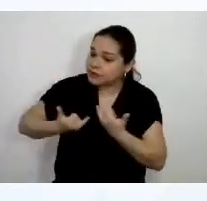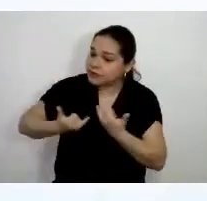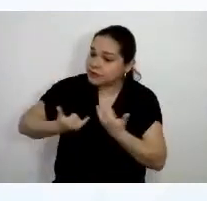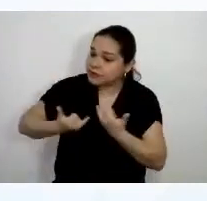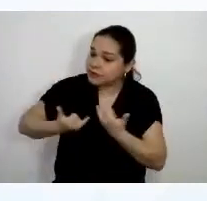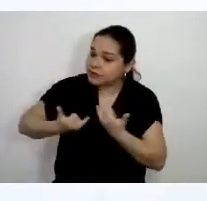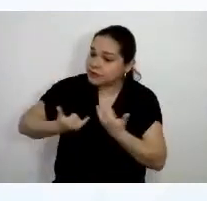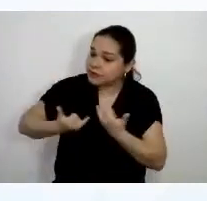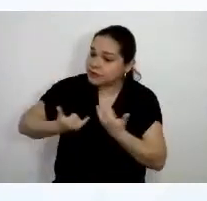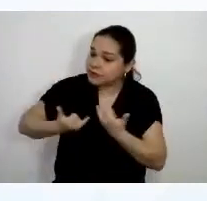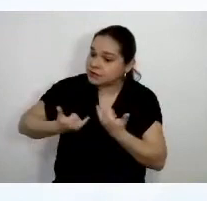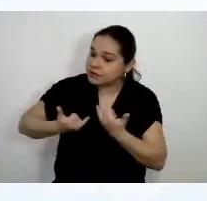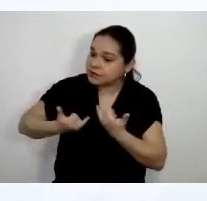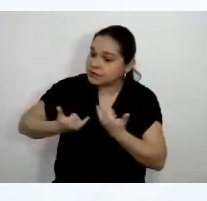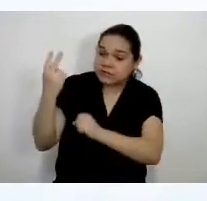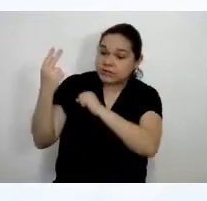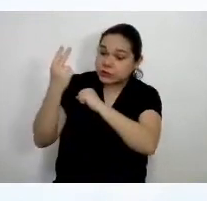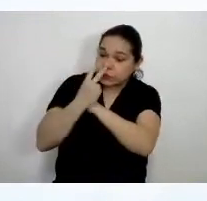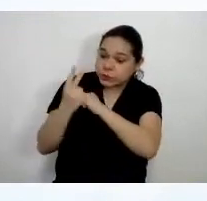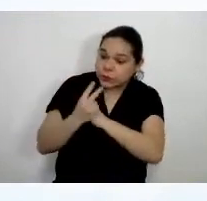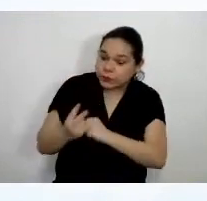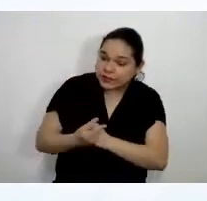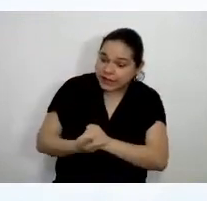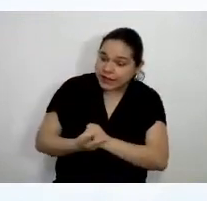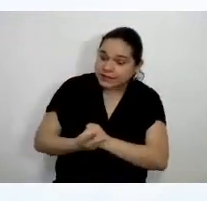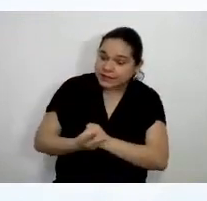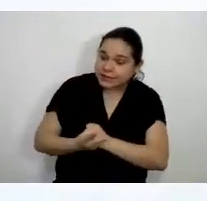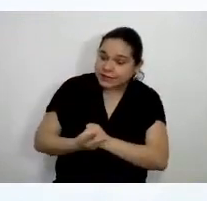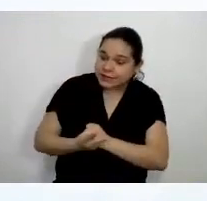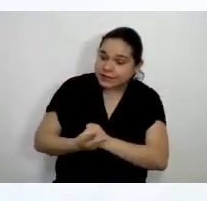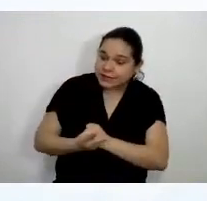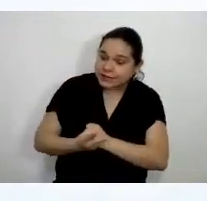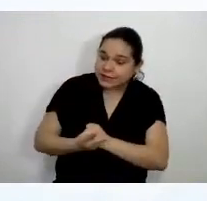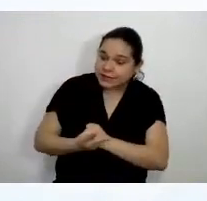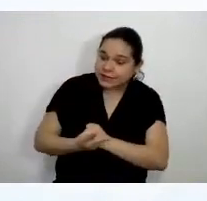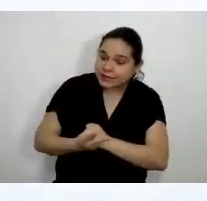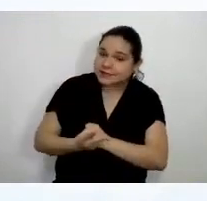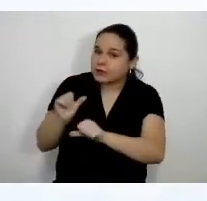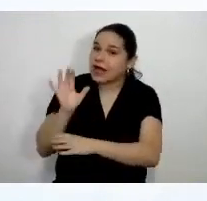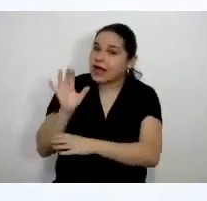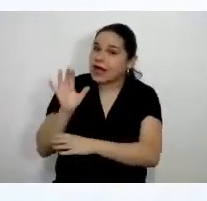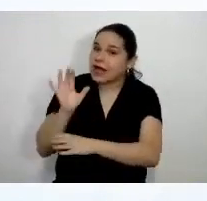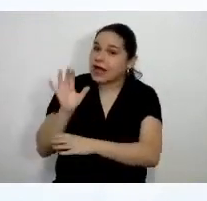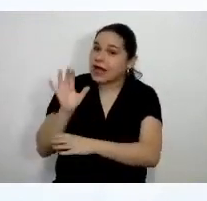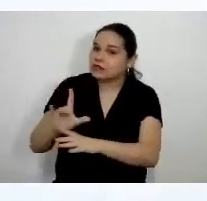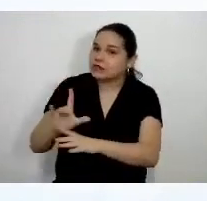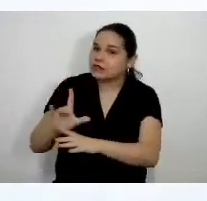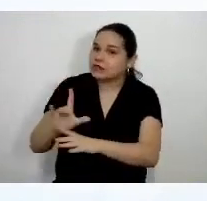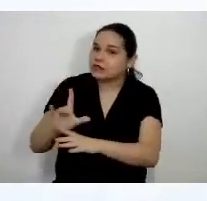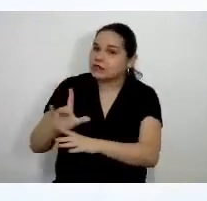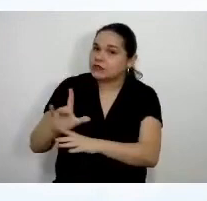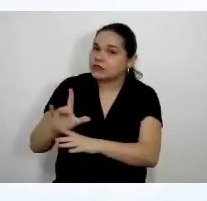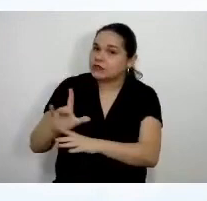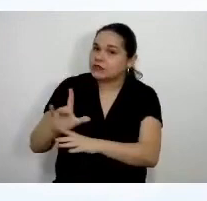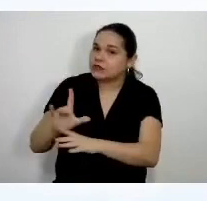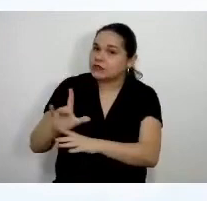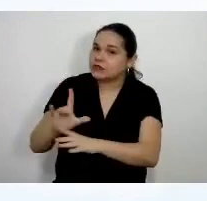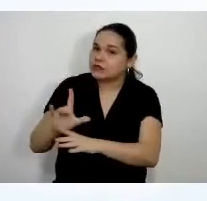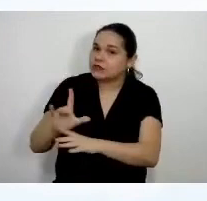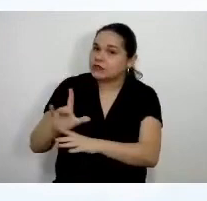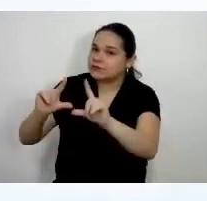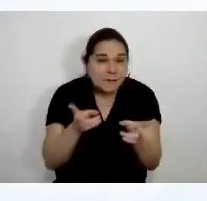comporta. Porém, a gente tem verificado que mesmo as pessoas mais